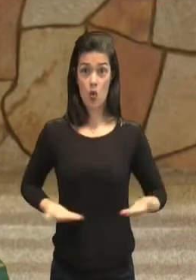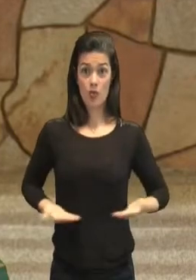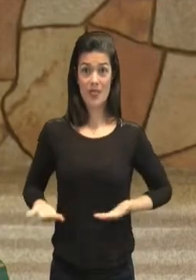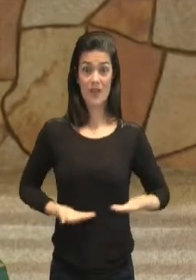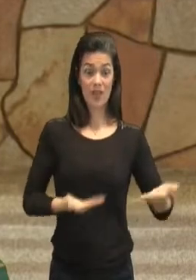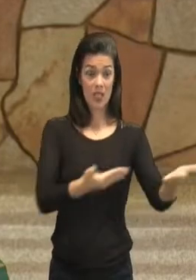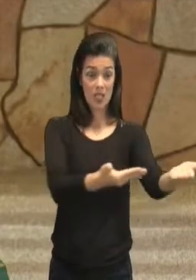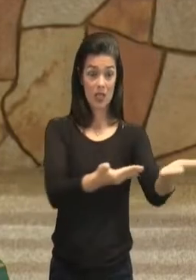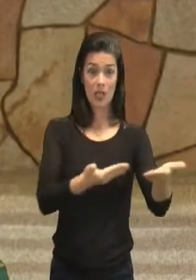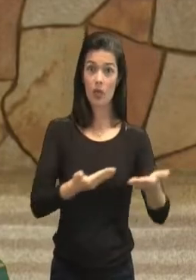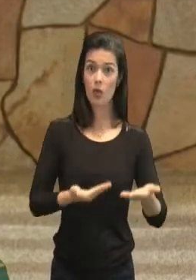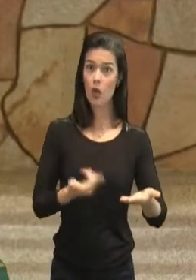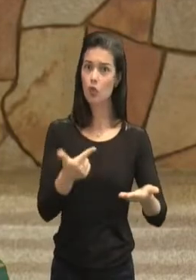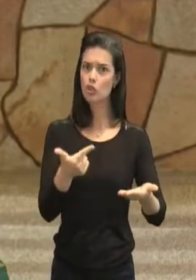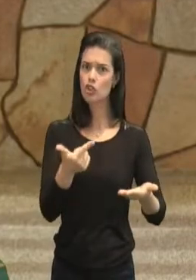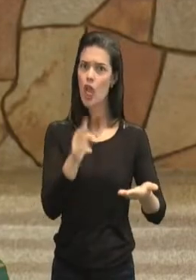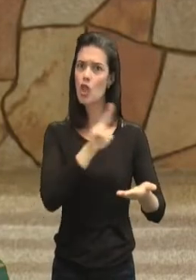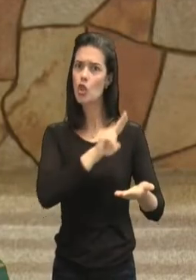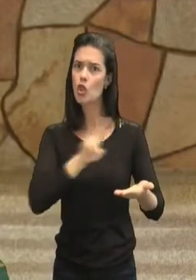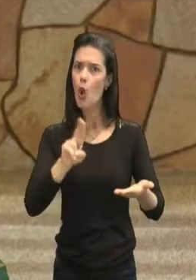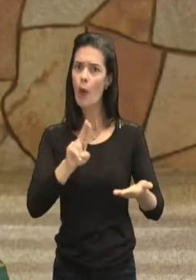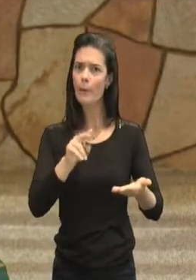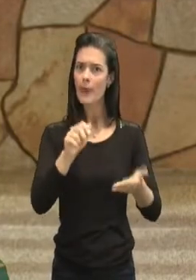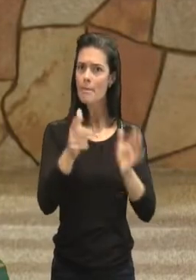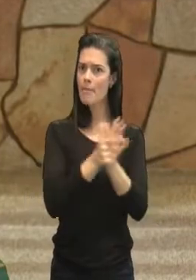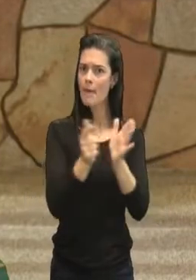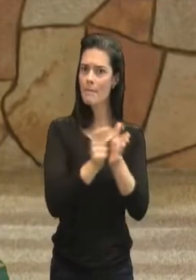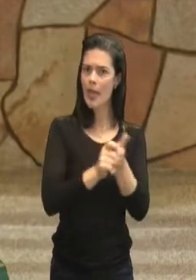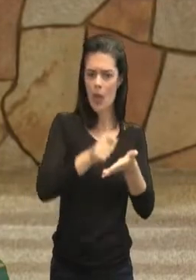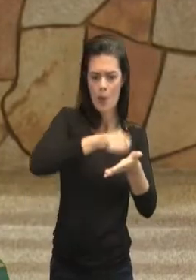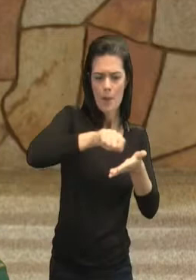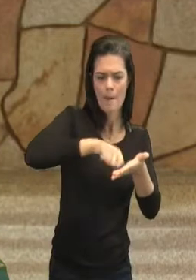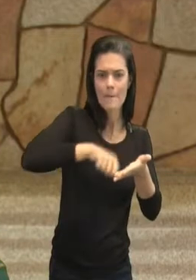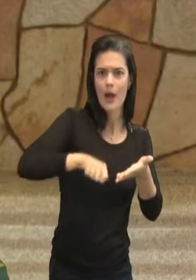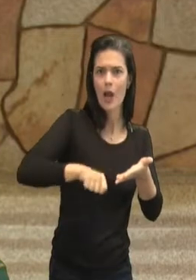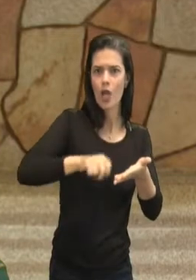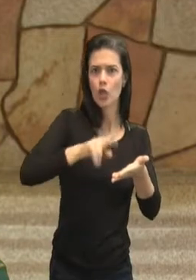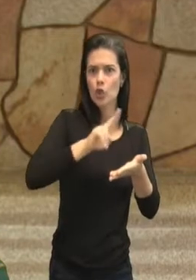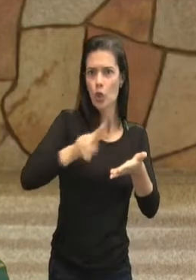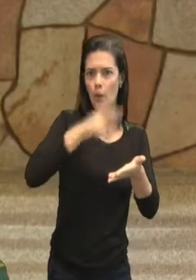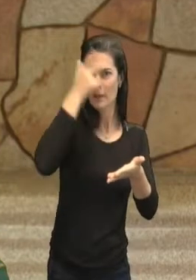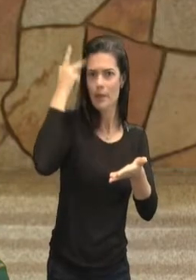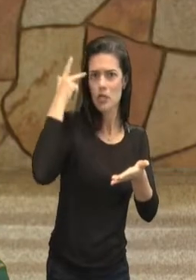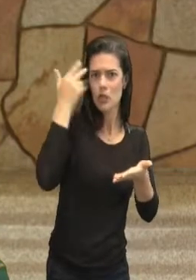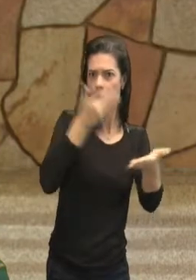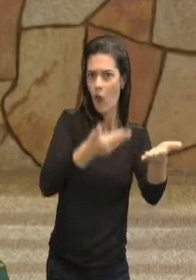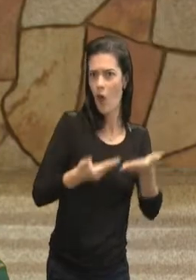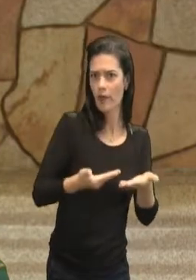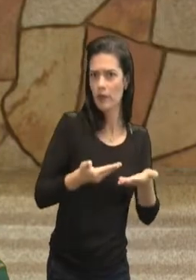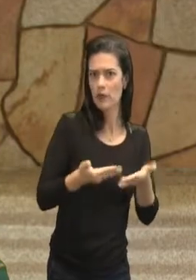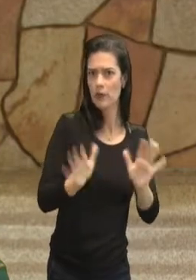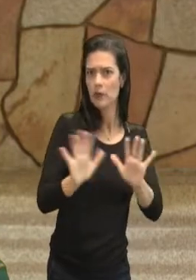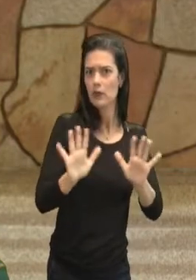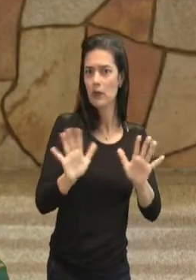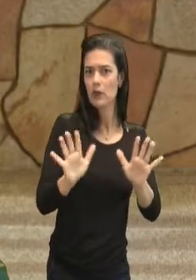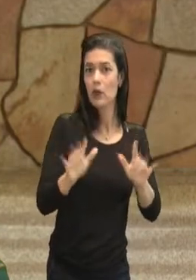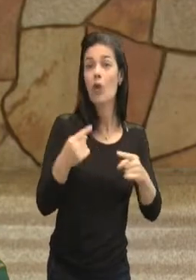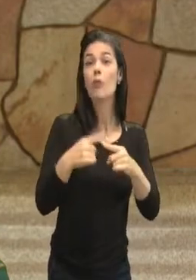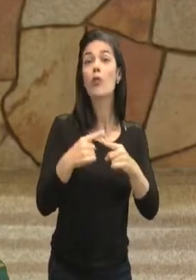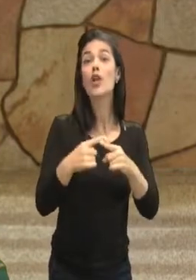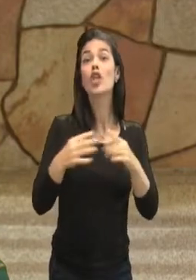não escreveram o nome dos convidados em um papel, não há necessidade disso, uma vez que ninguém está